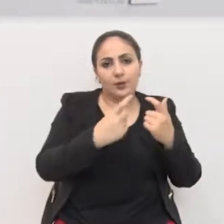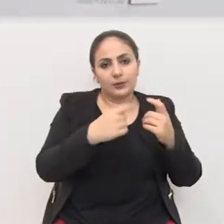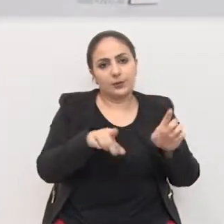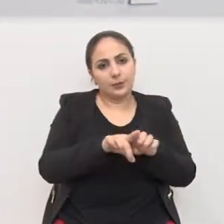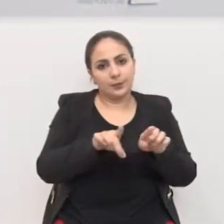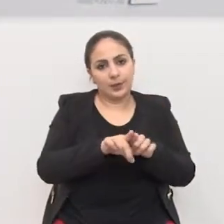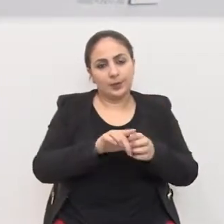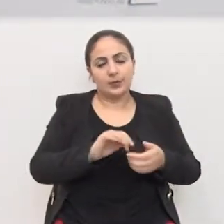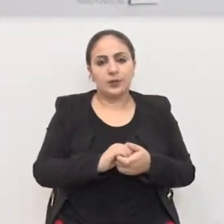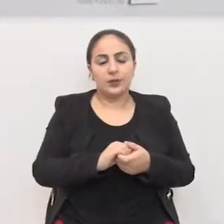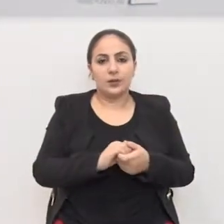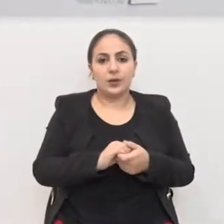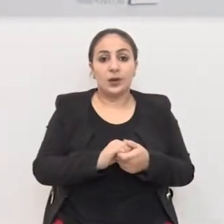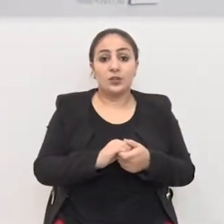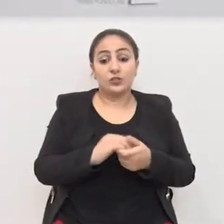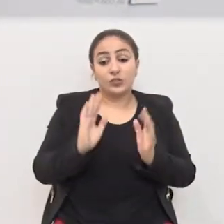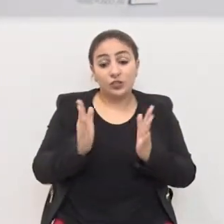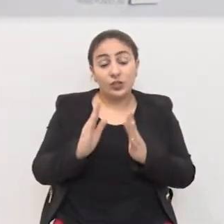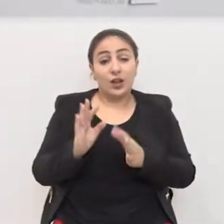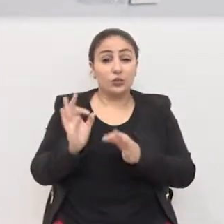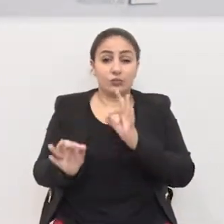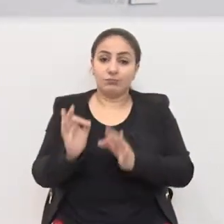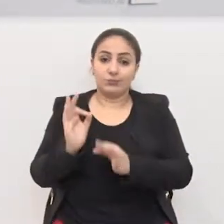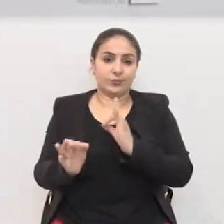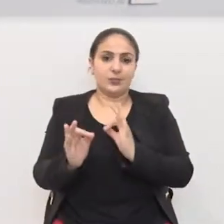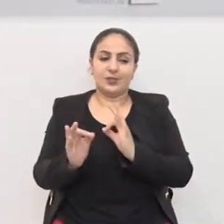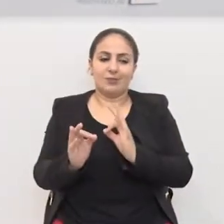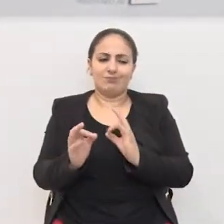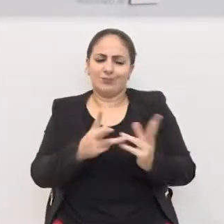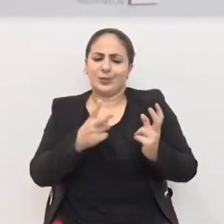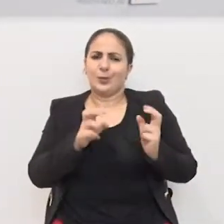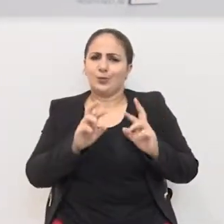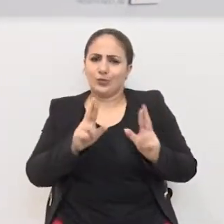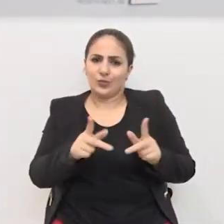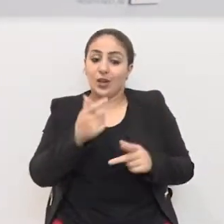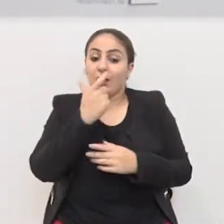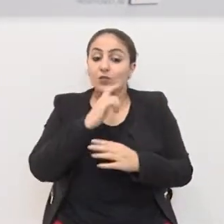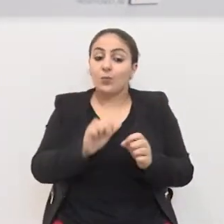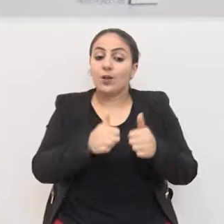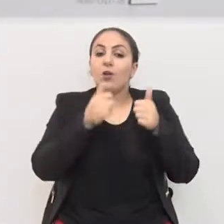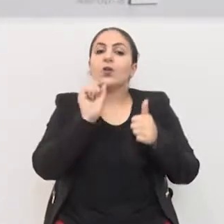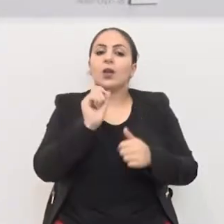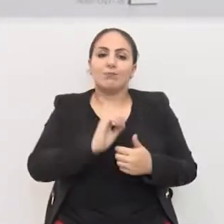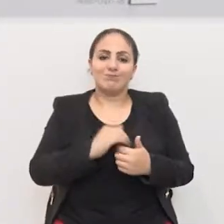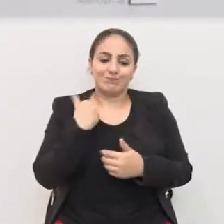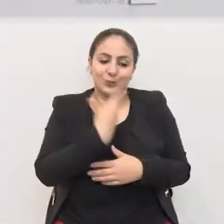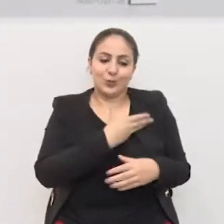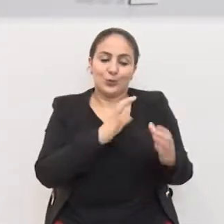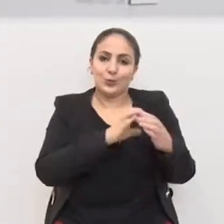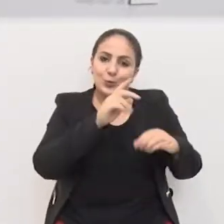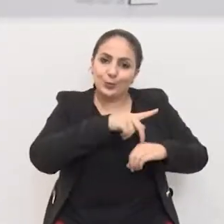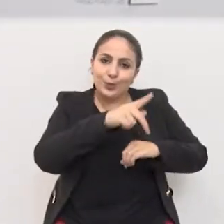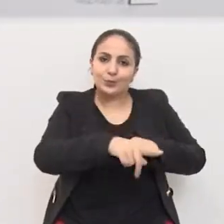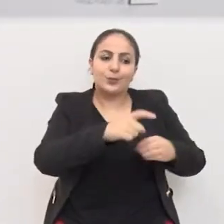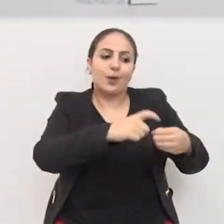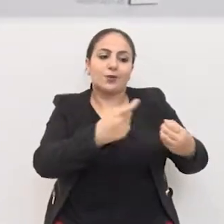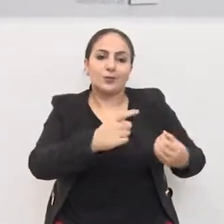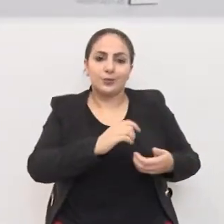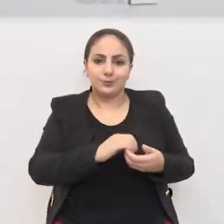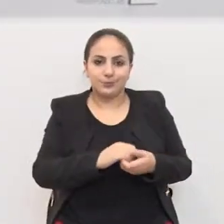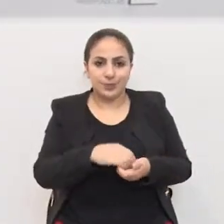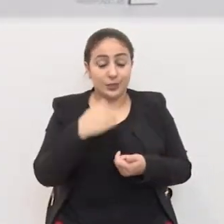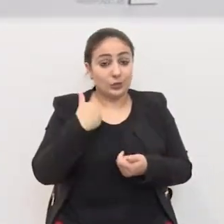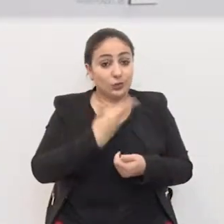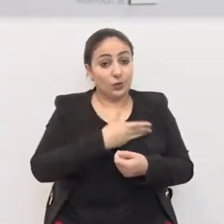agredisse a equipe adversária, mas o Tribunal de Justiça não viu dessa forma, não viu que achou por bem que nós teríamos que ser eliminados. E